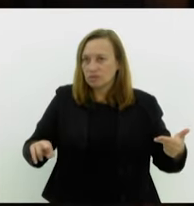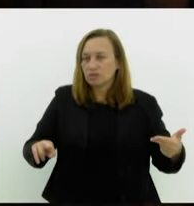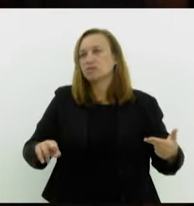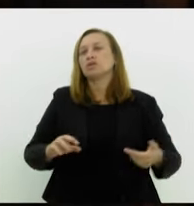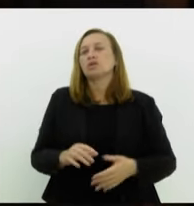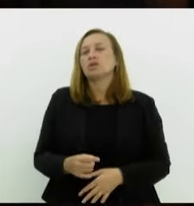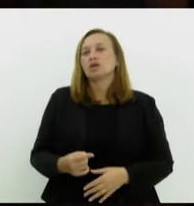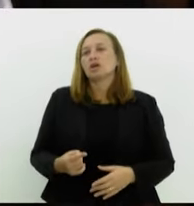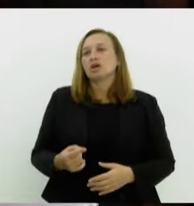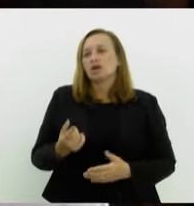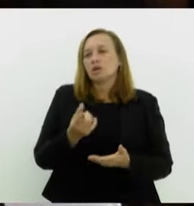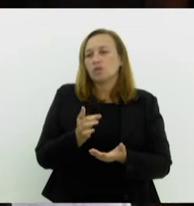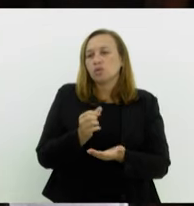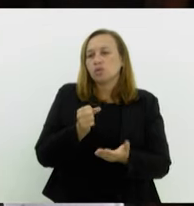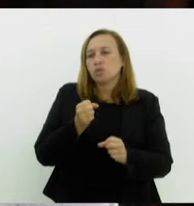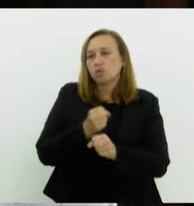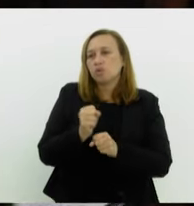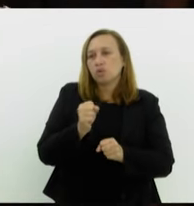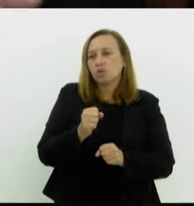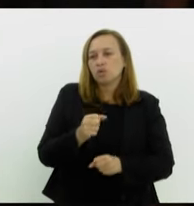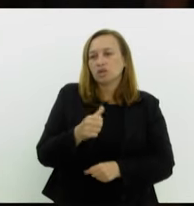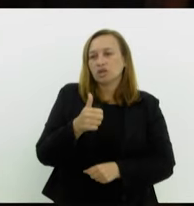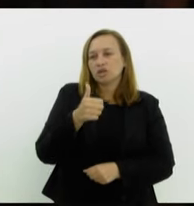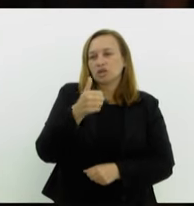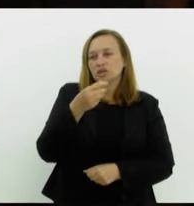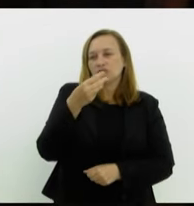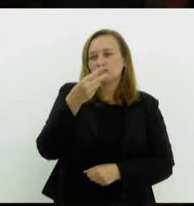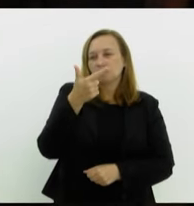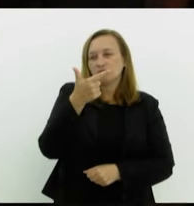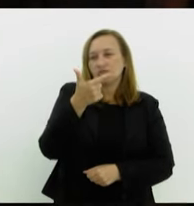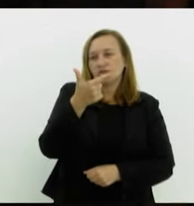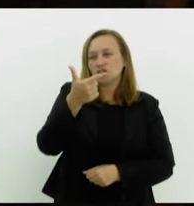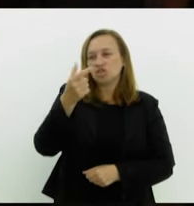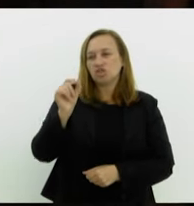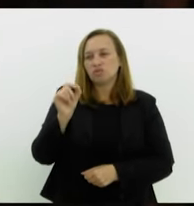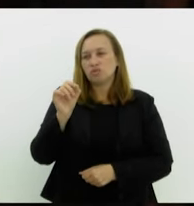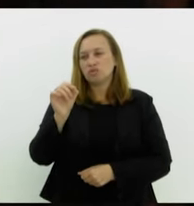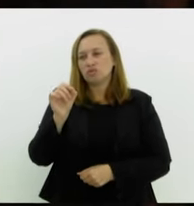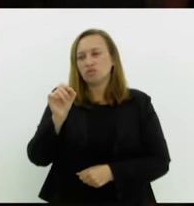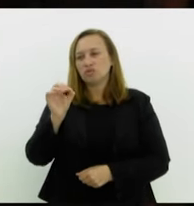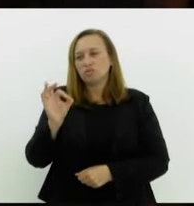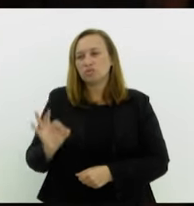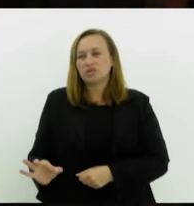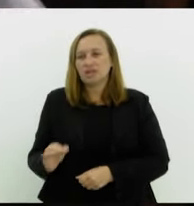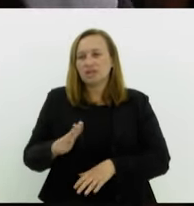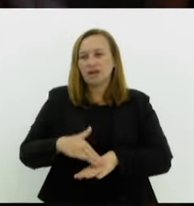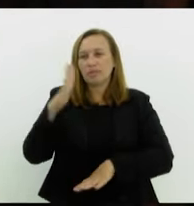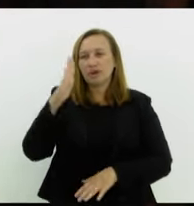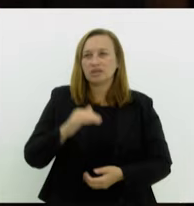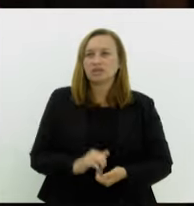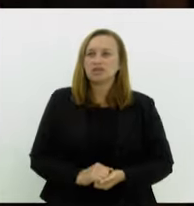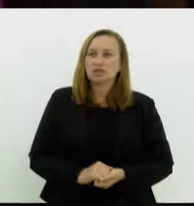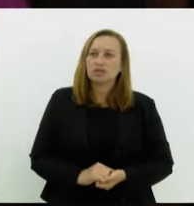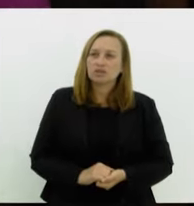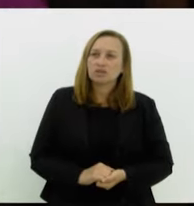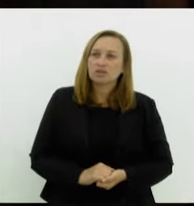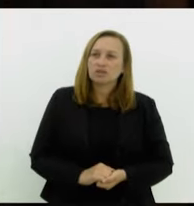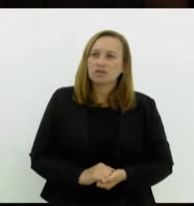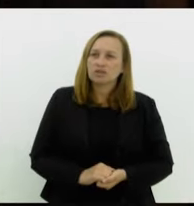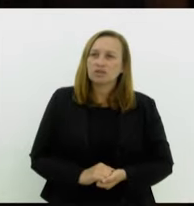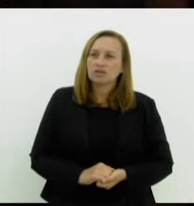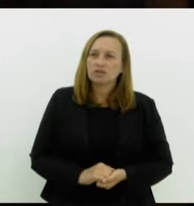companhias com conselhos homogêneos Então não é uma questão de favor não é uma questão simbólica não